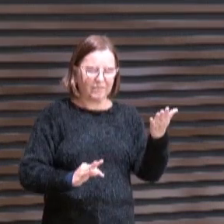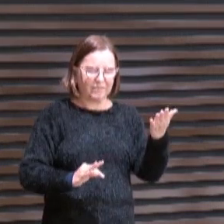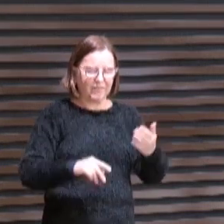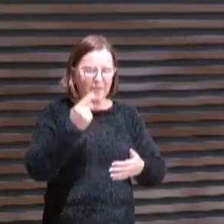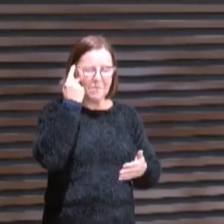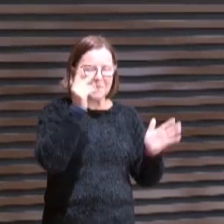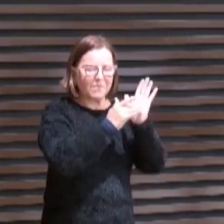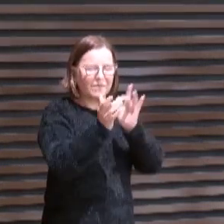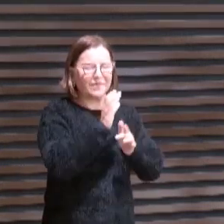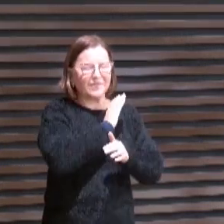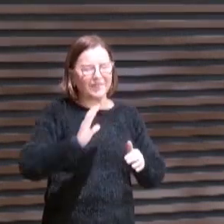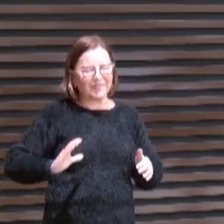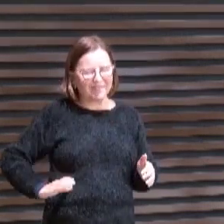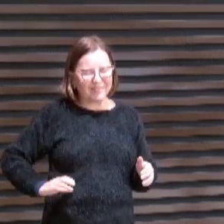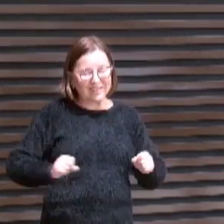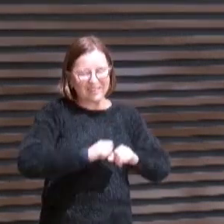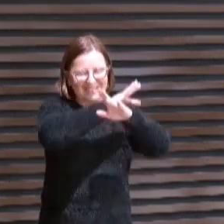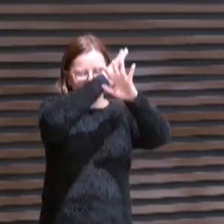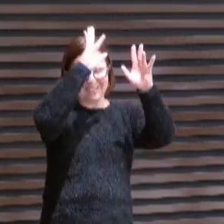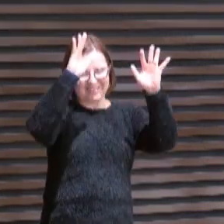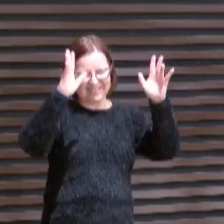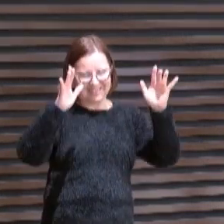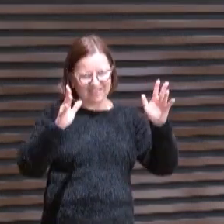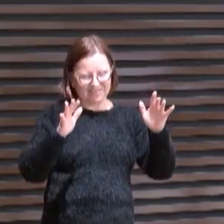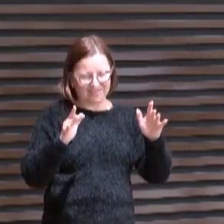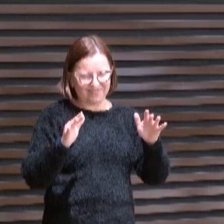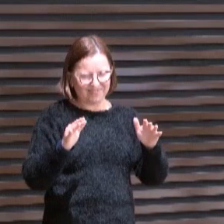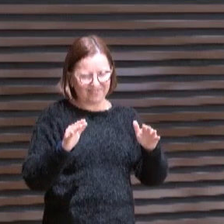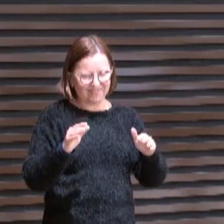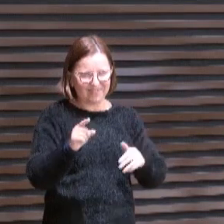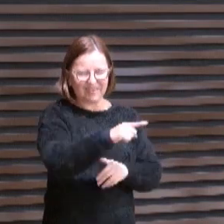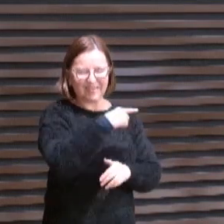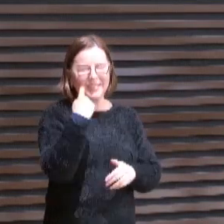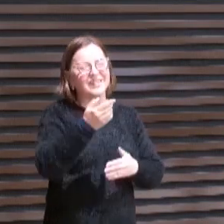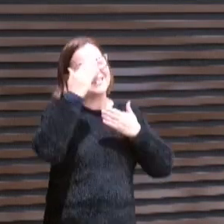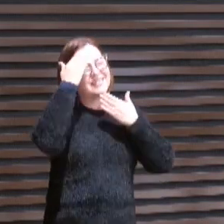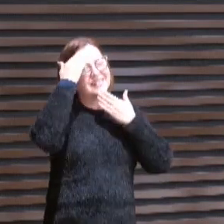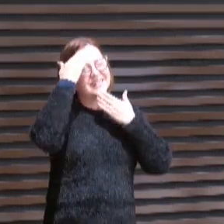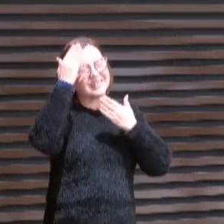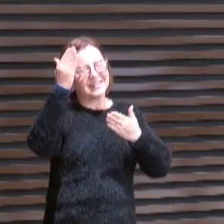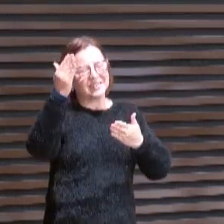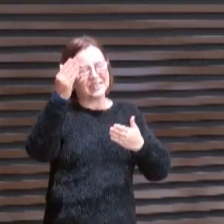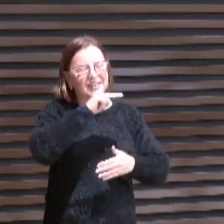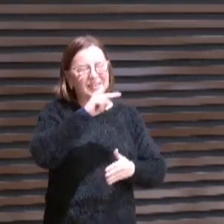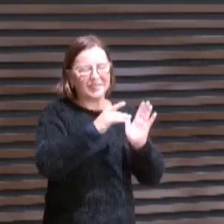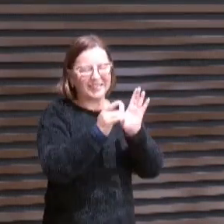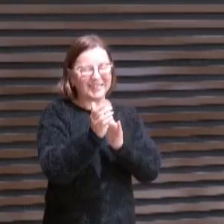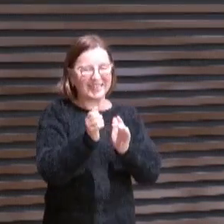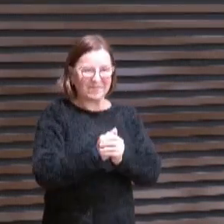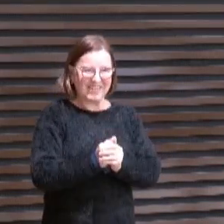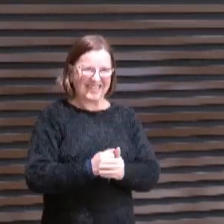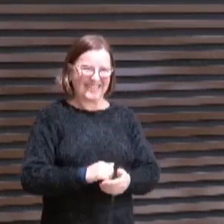que Jesus Cristo seja glorificado. Nós te agradecemos, em nome de